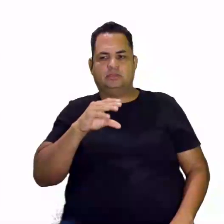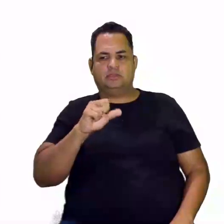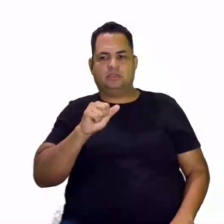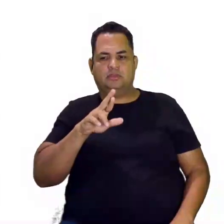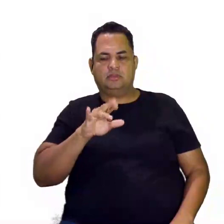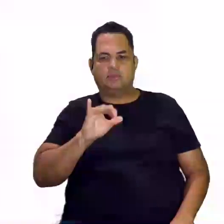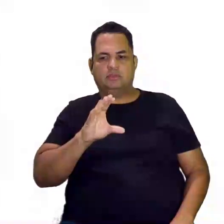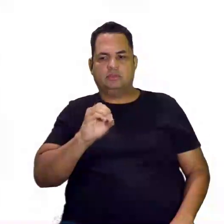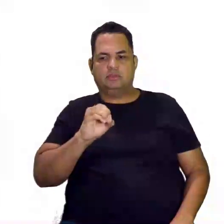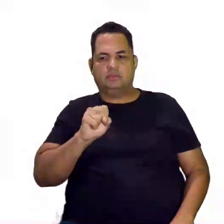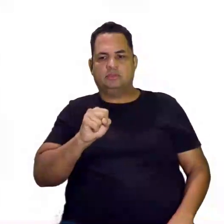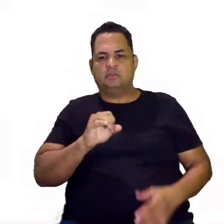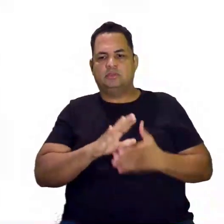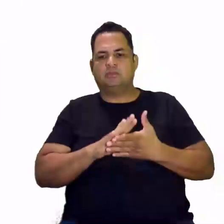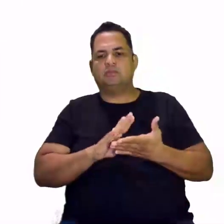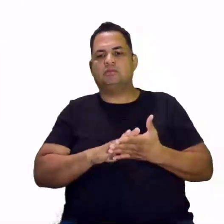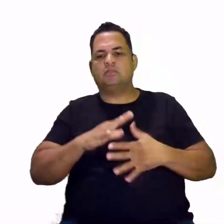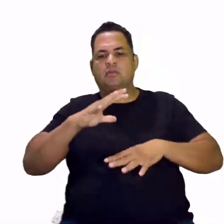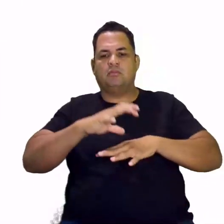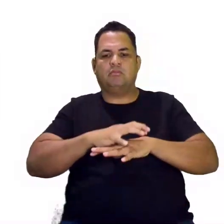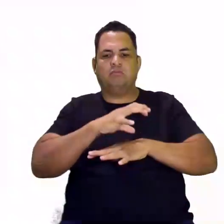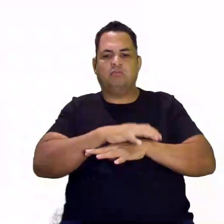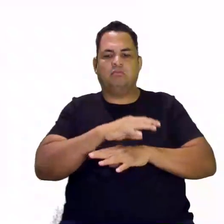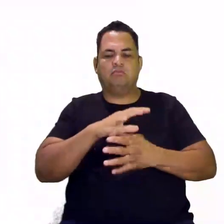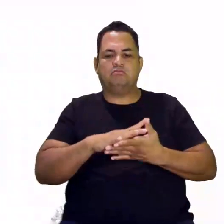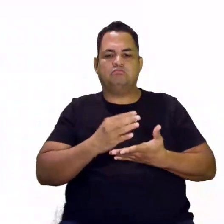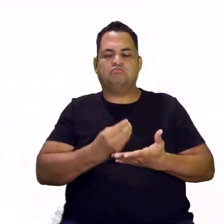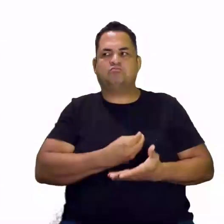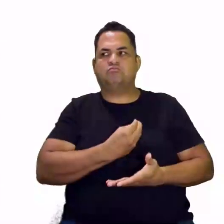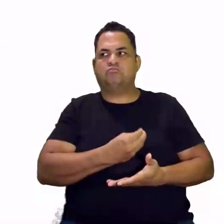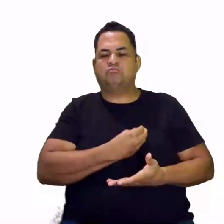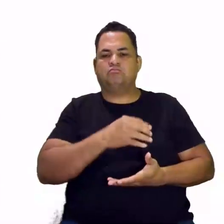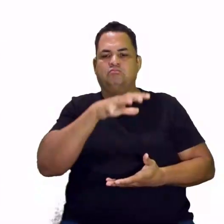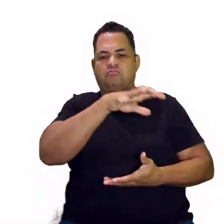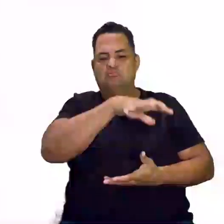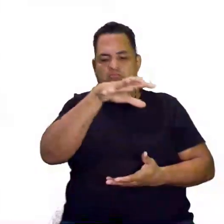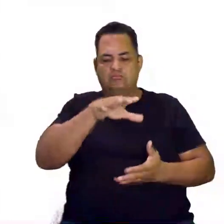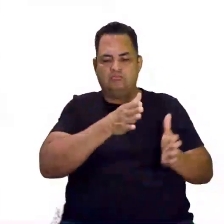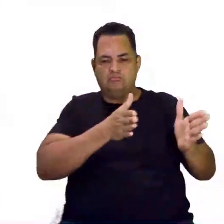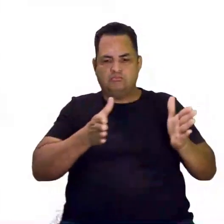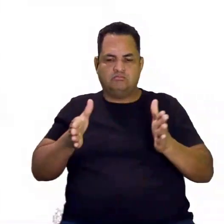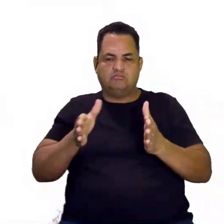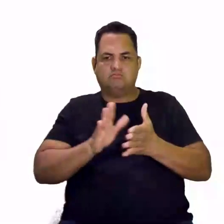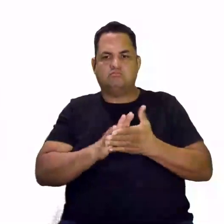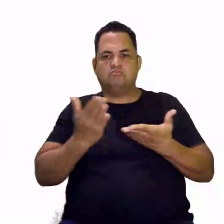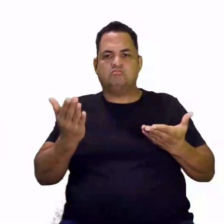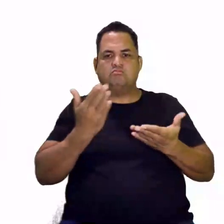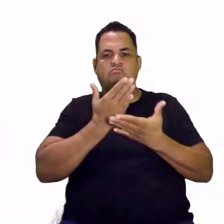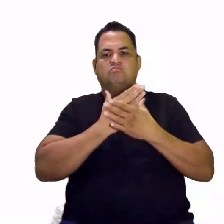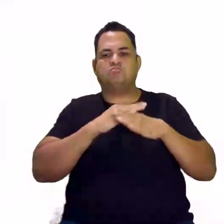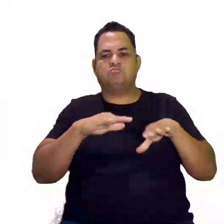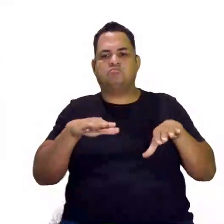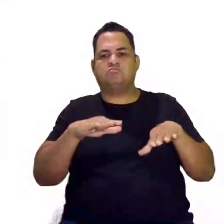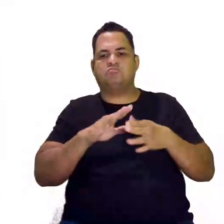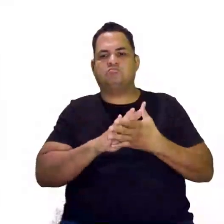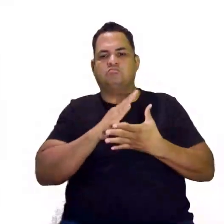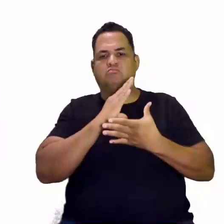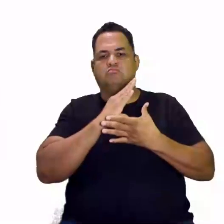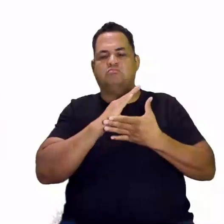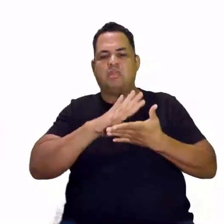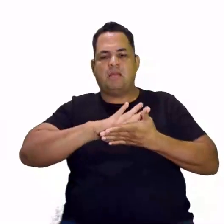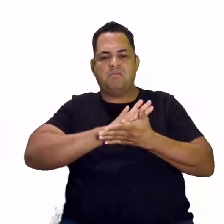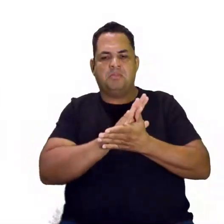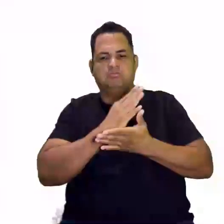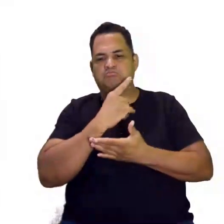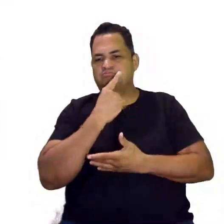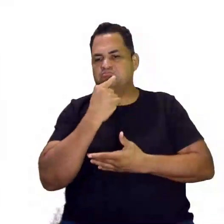Então, são grandes répteis que viviam aí nesse período e que acabaram sendo